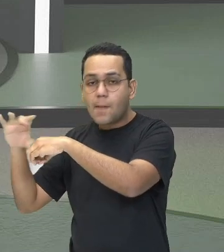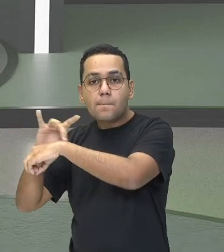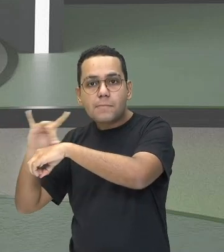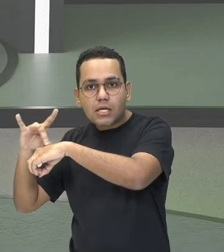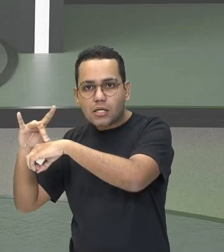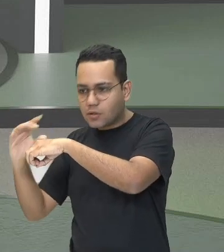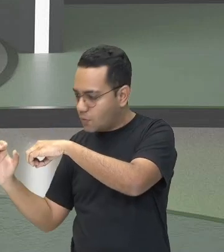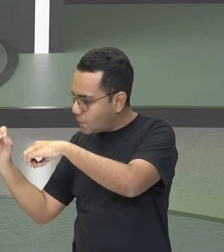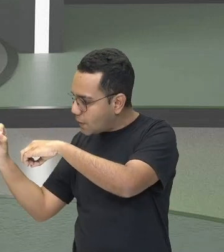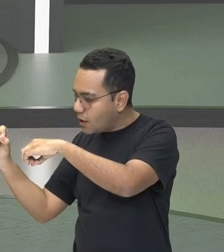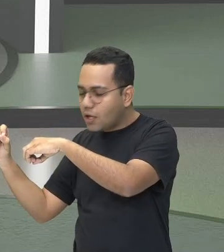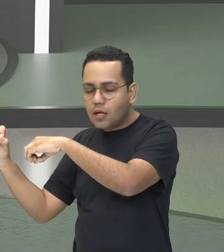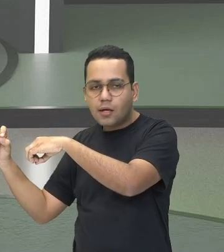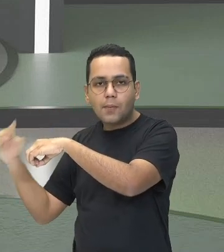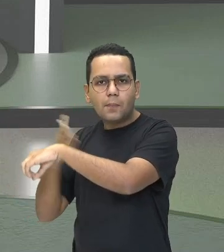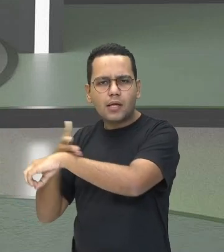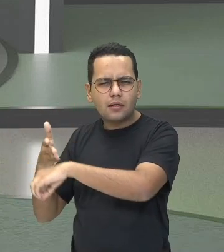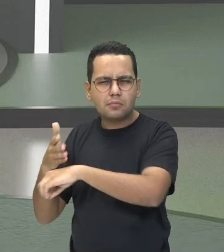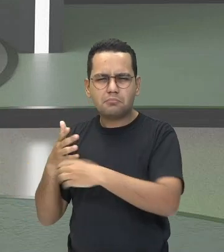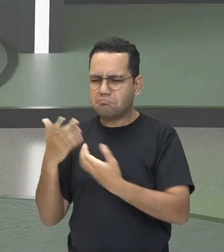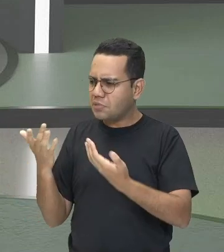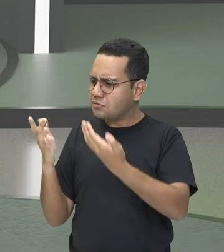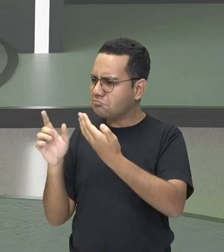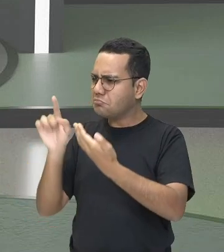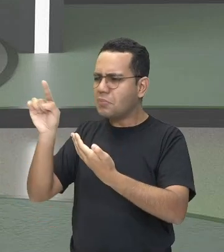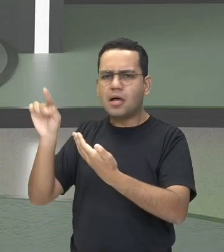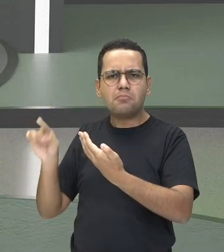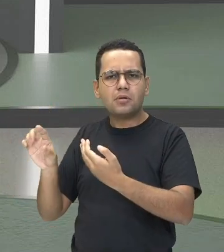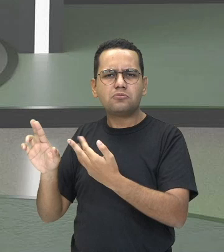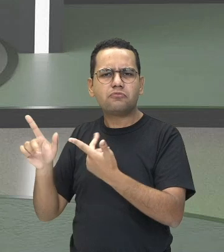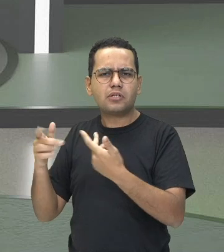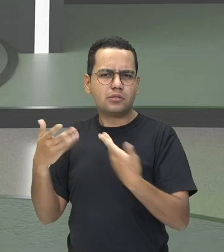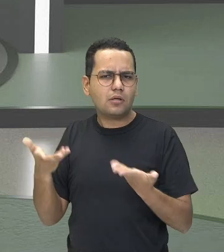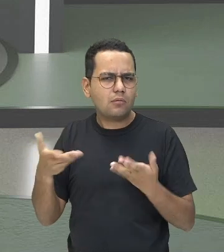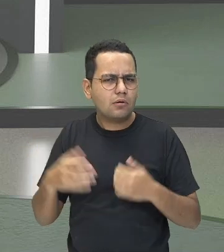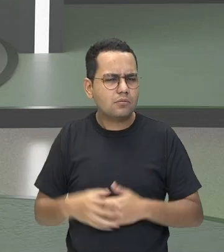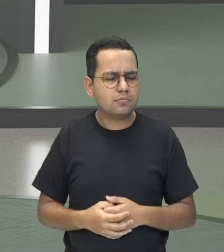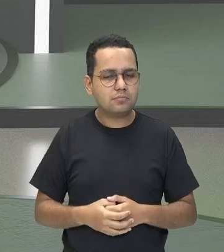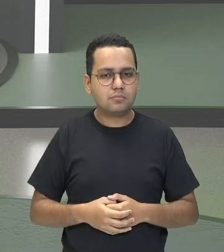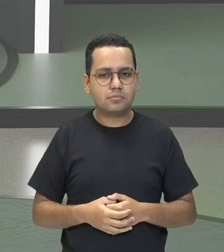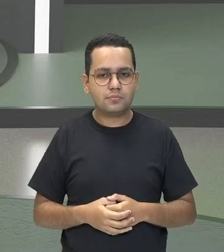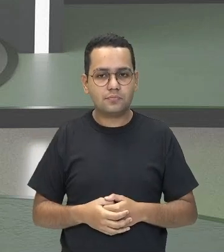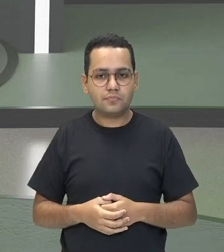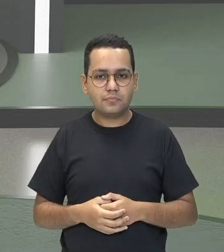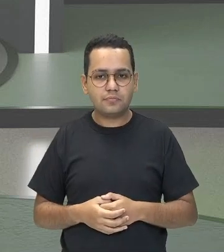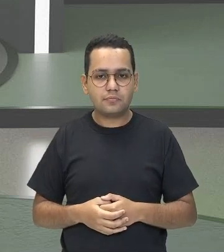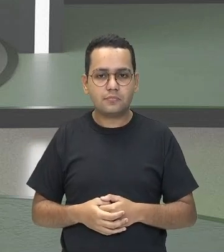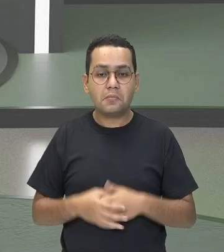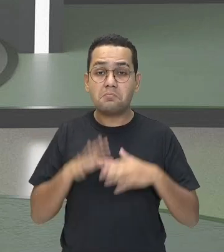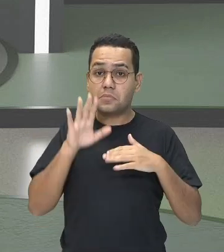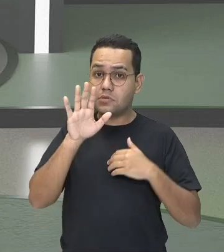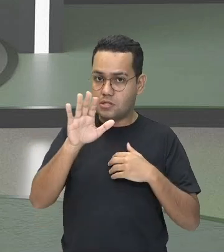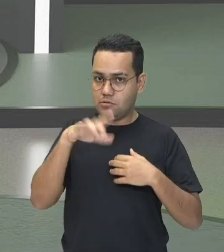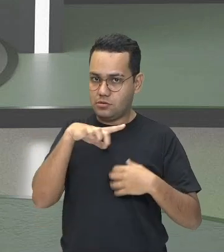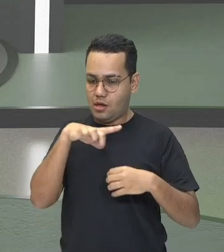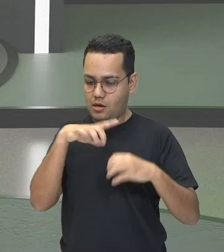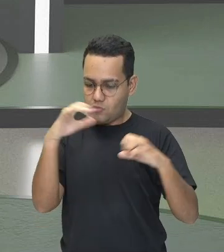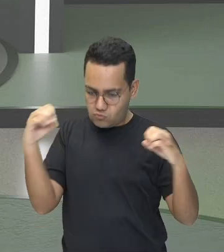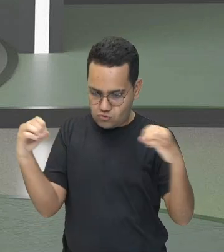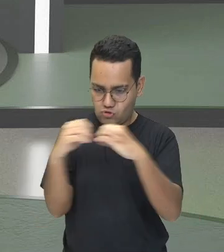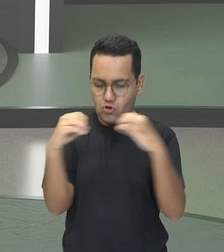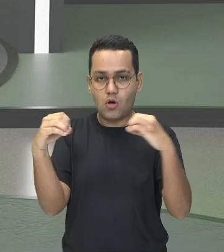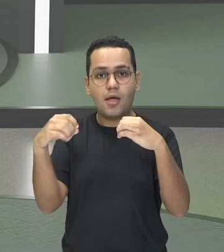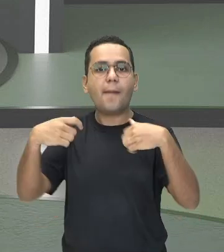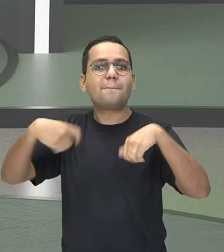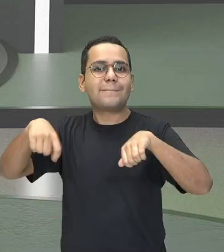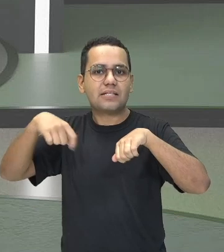ocorreu qual é a diferença professor é que a apesar do Choque precisou a energia ser suficiente para que